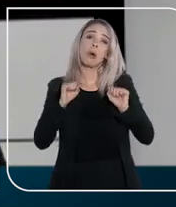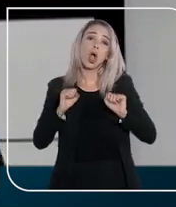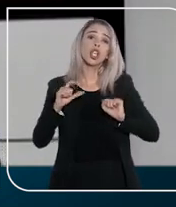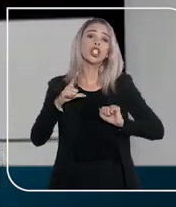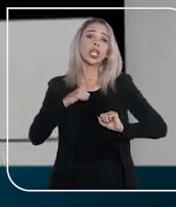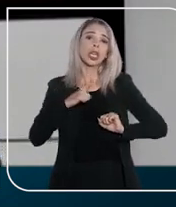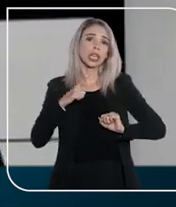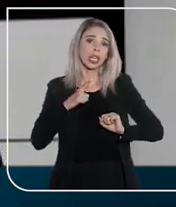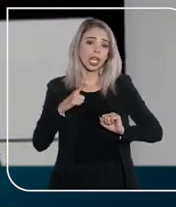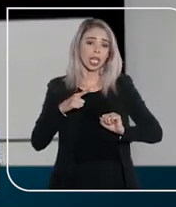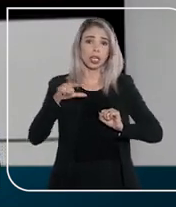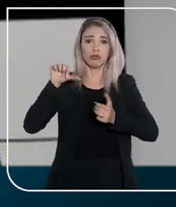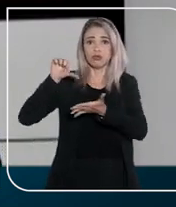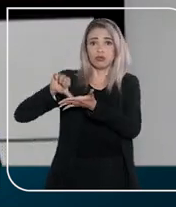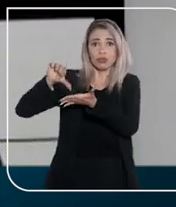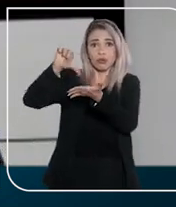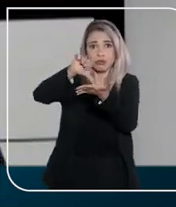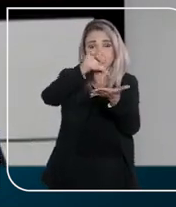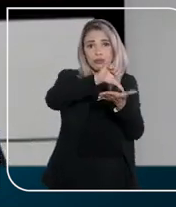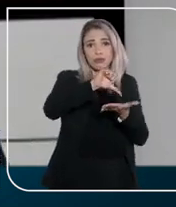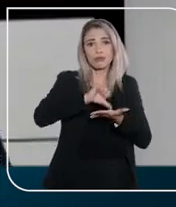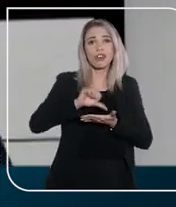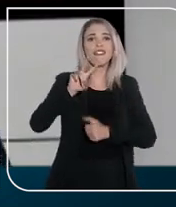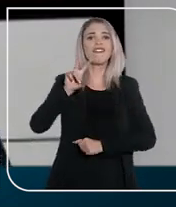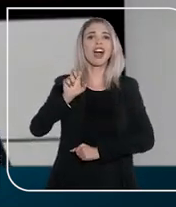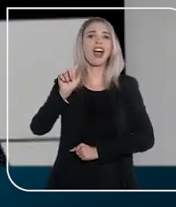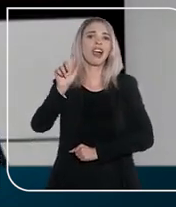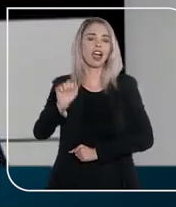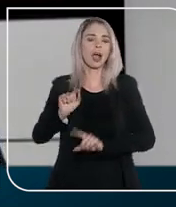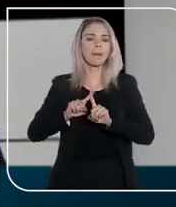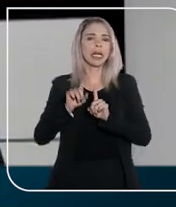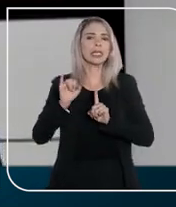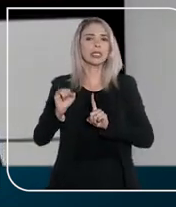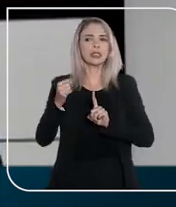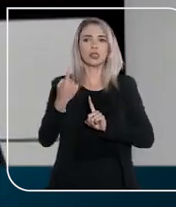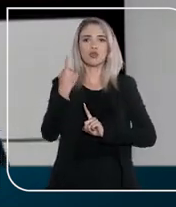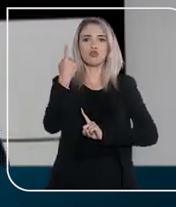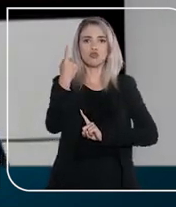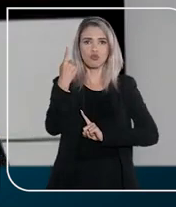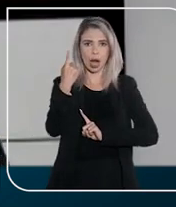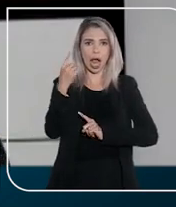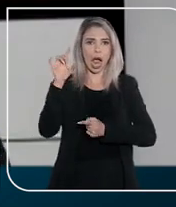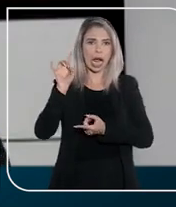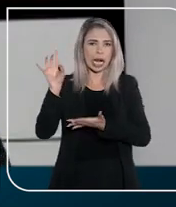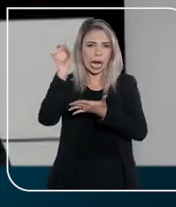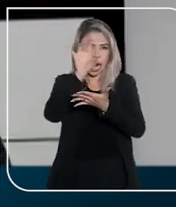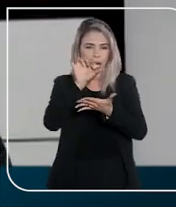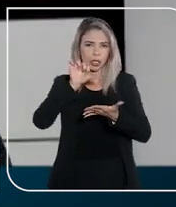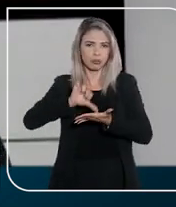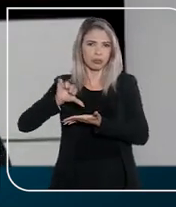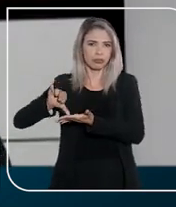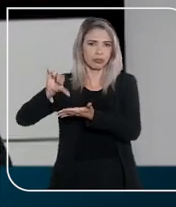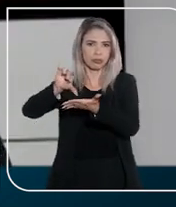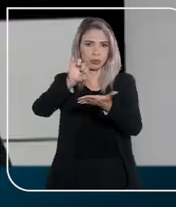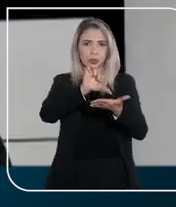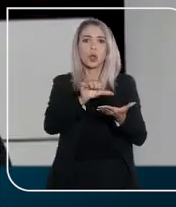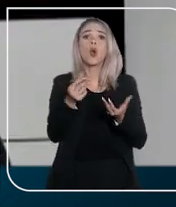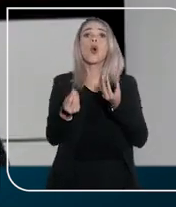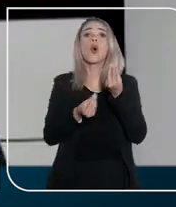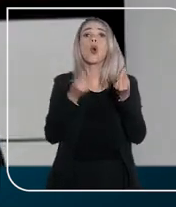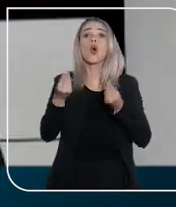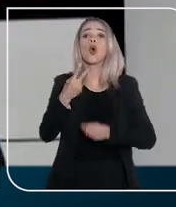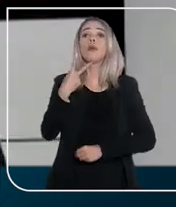vagas em diversos polos. Mas se eu abrisse uma única vaga para cada polo, como é que eu